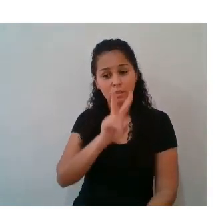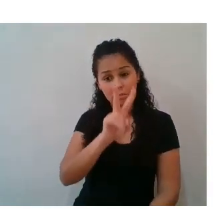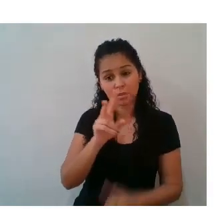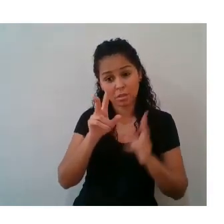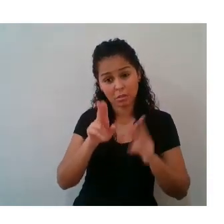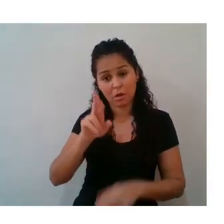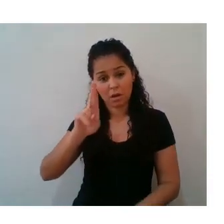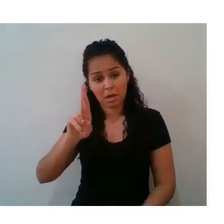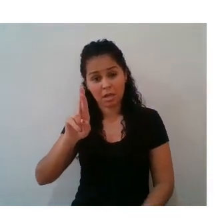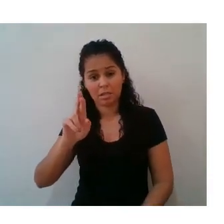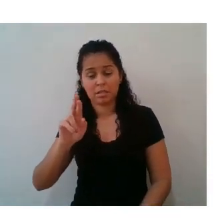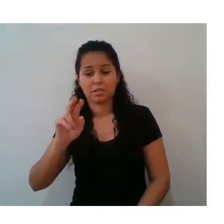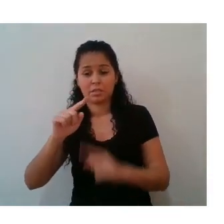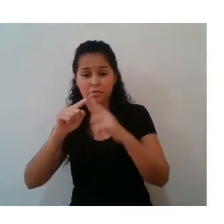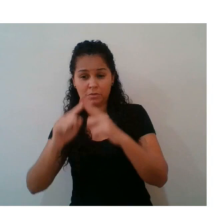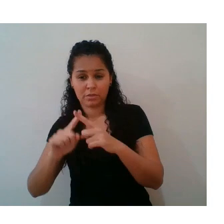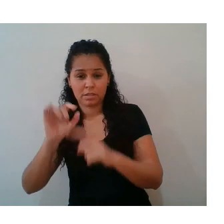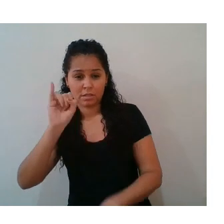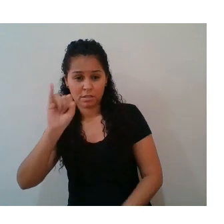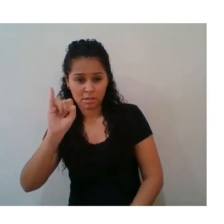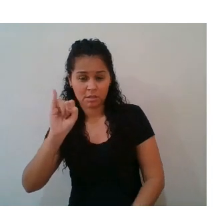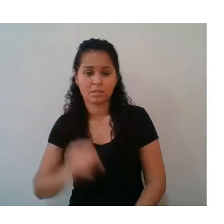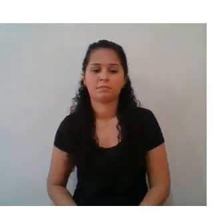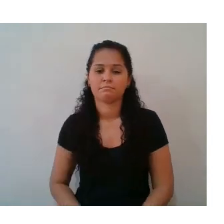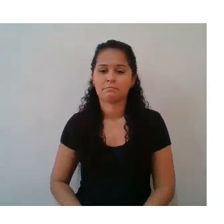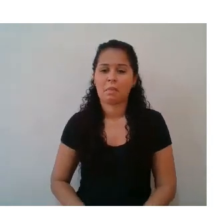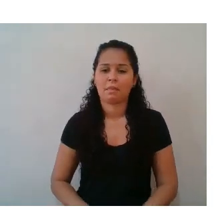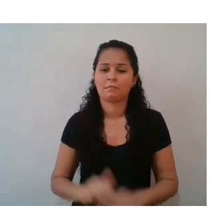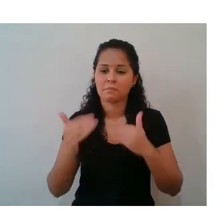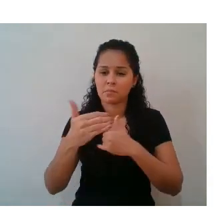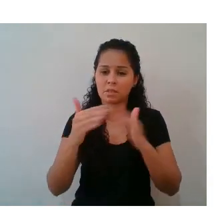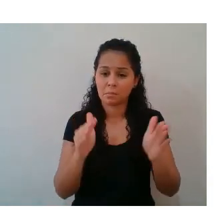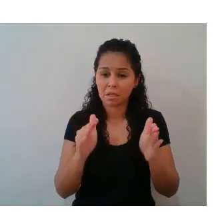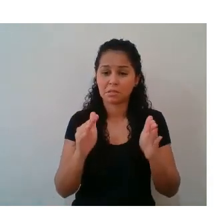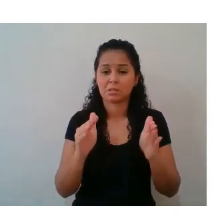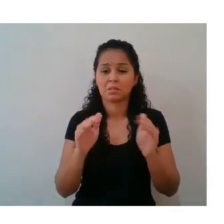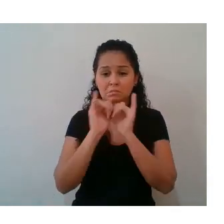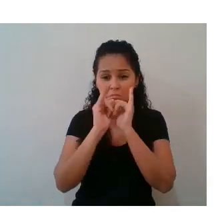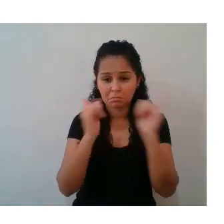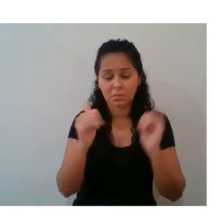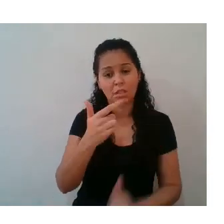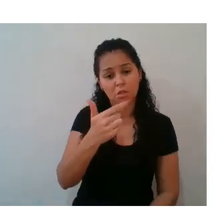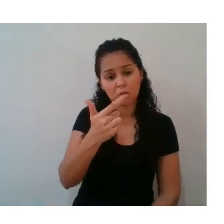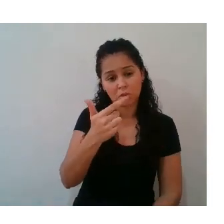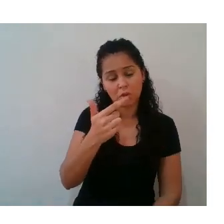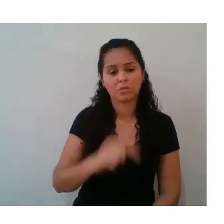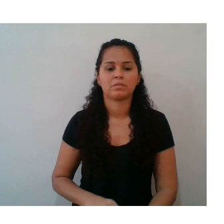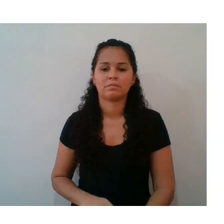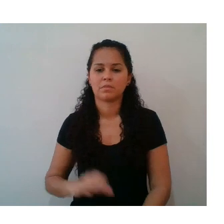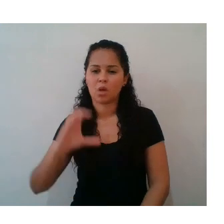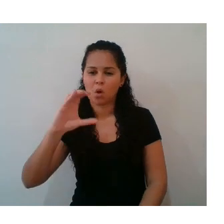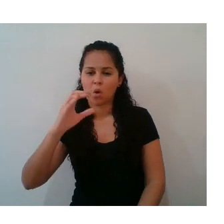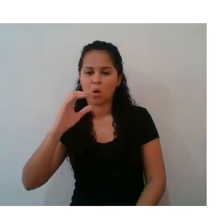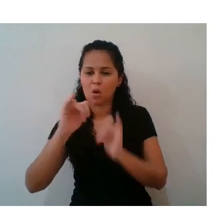RI, aí identificando a bateria 12 volts, a resistência é 10 ohms e a corrente é I. fiz,